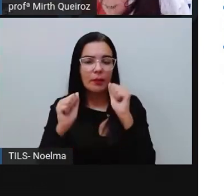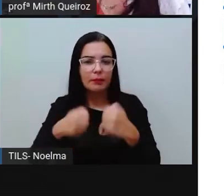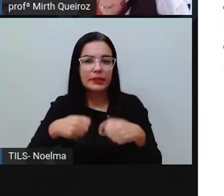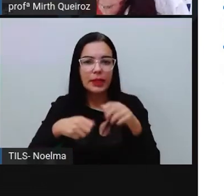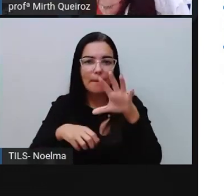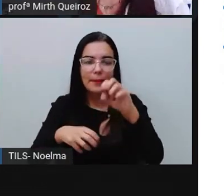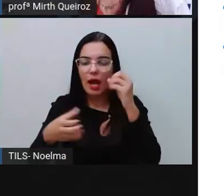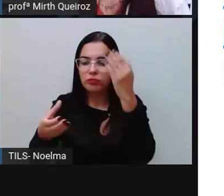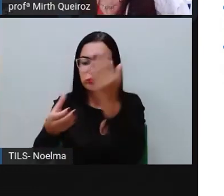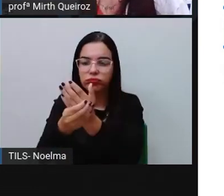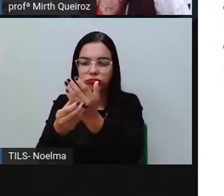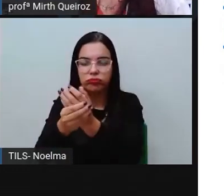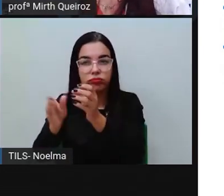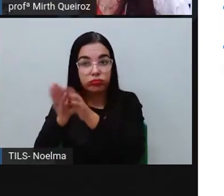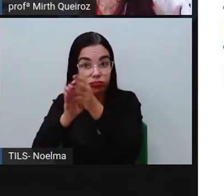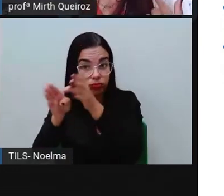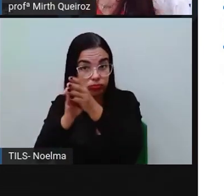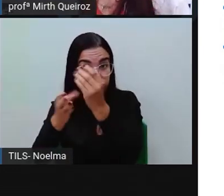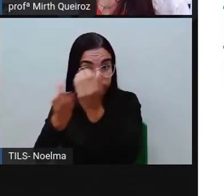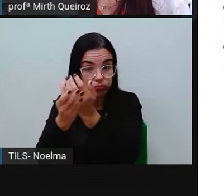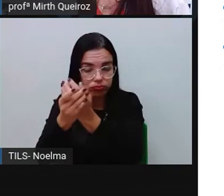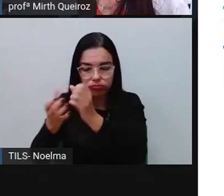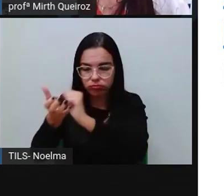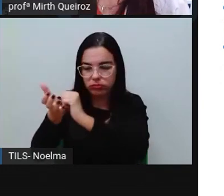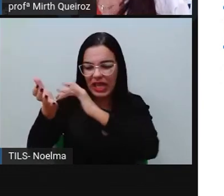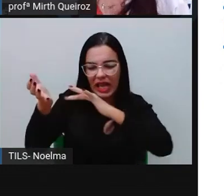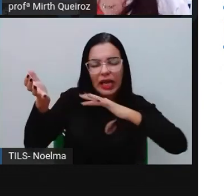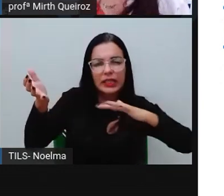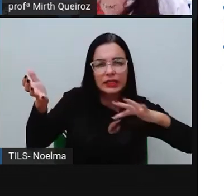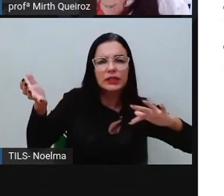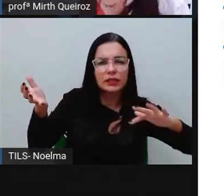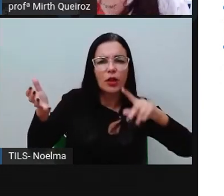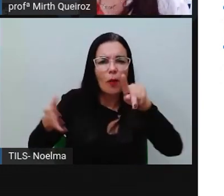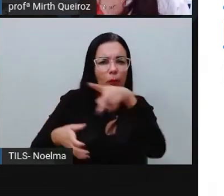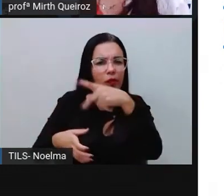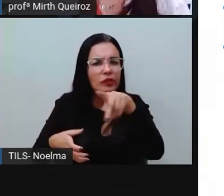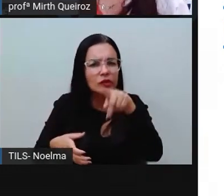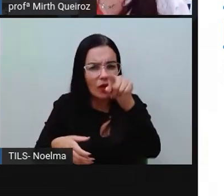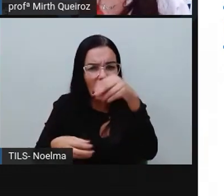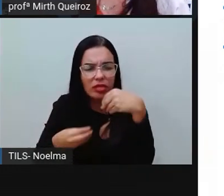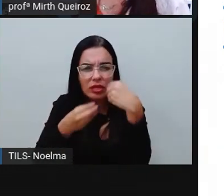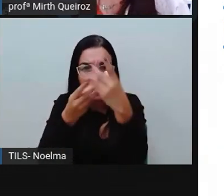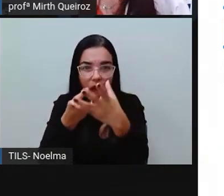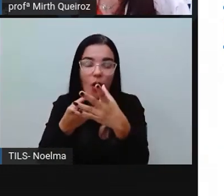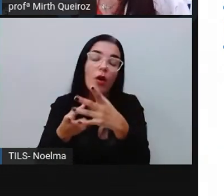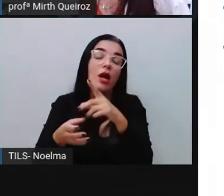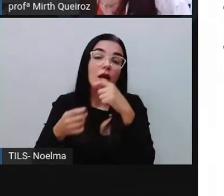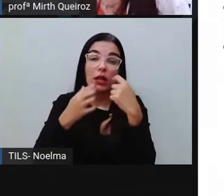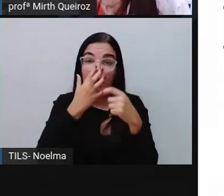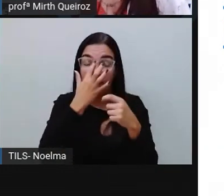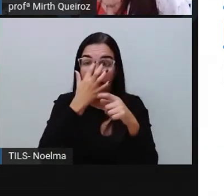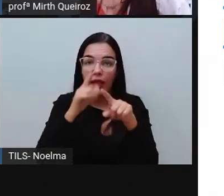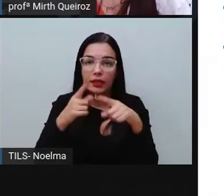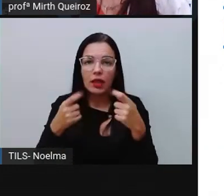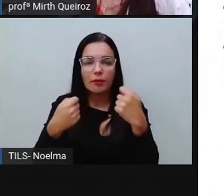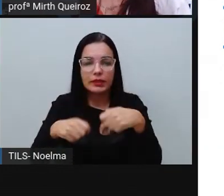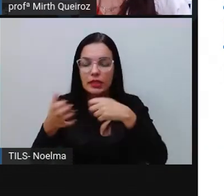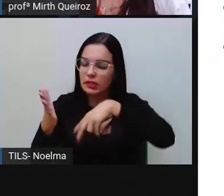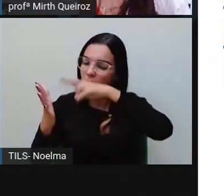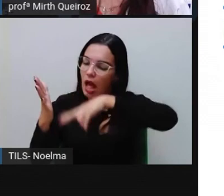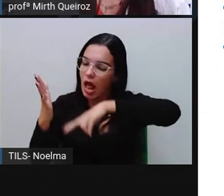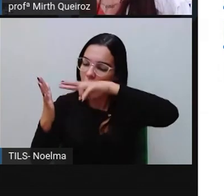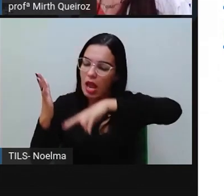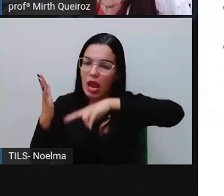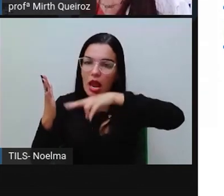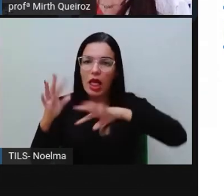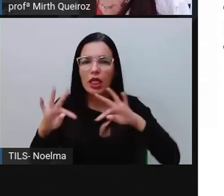o seu percurso pedagógico, leia lá as orientações que foram dadas pelo seu professor, pela sua professora, leia as atividades